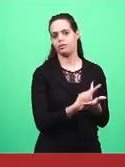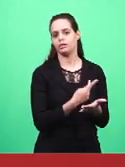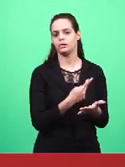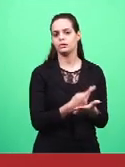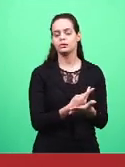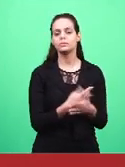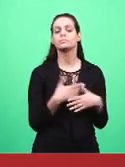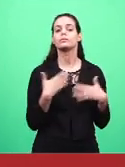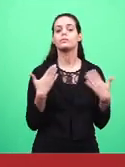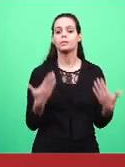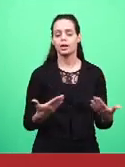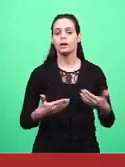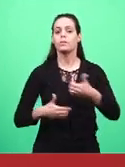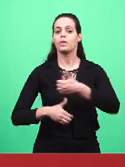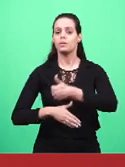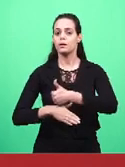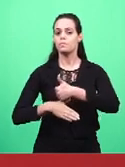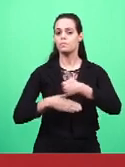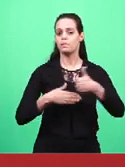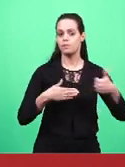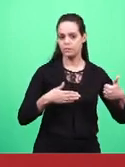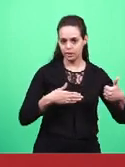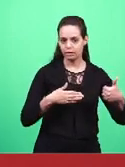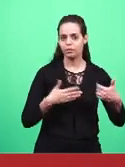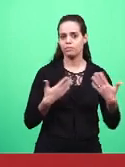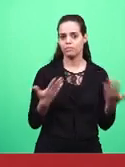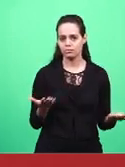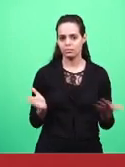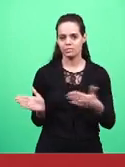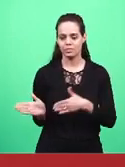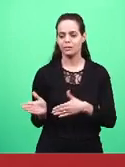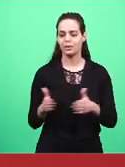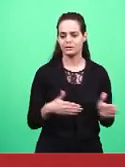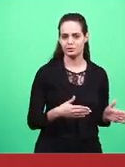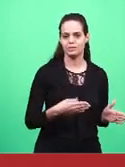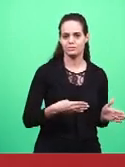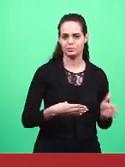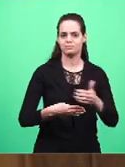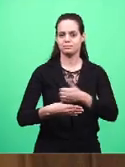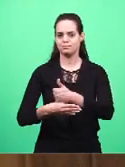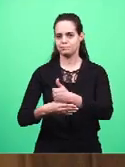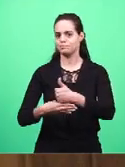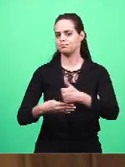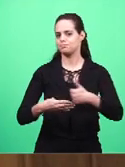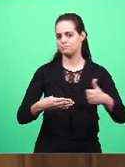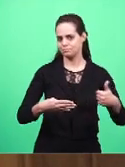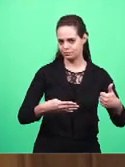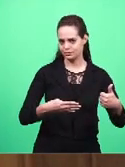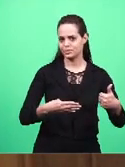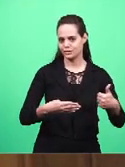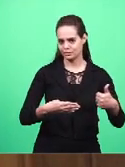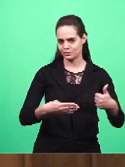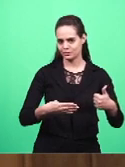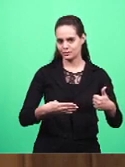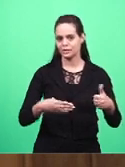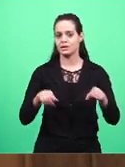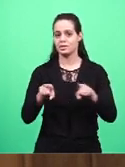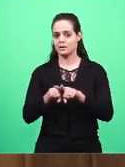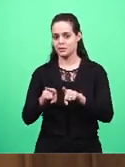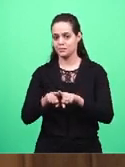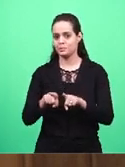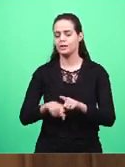asdoditas, amonitas e moabitas. Então, vejam aqui, se você chegar e for